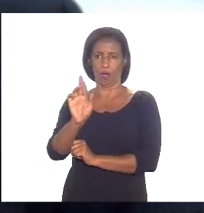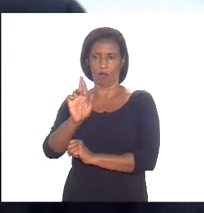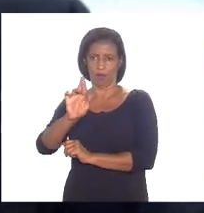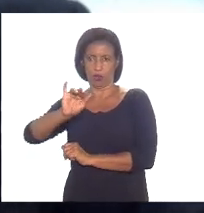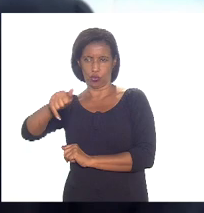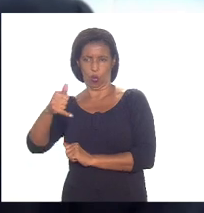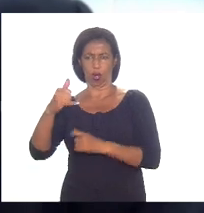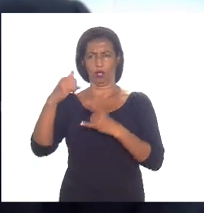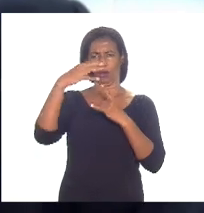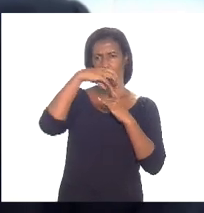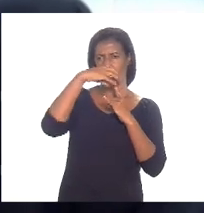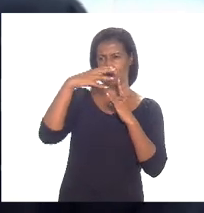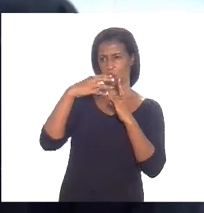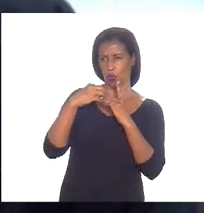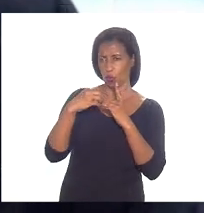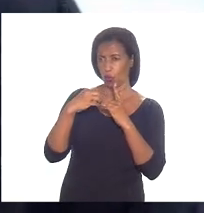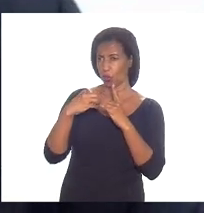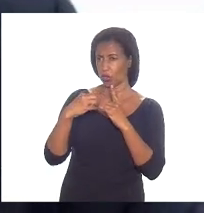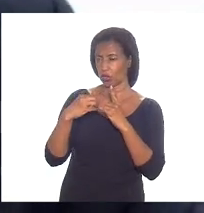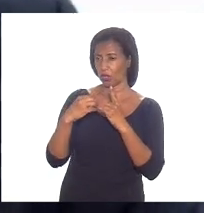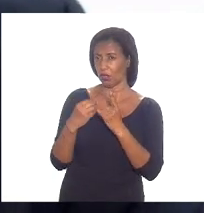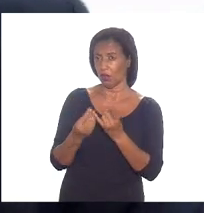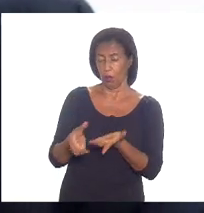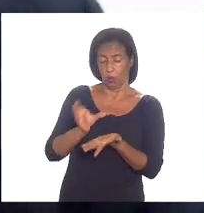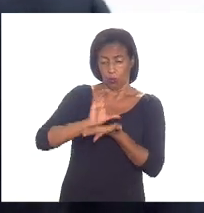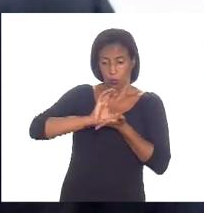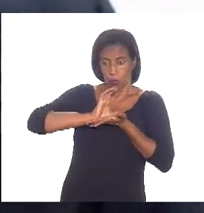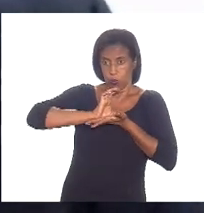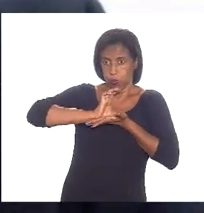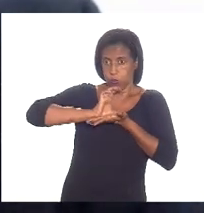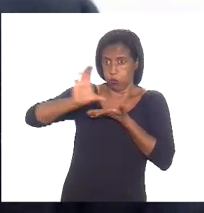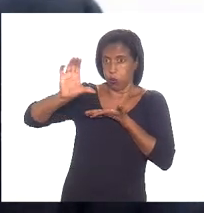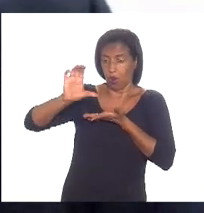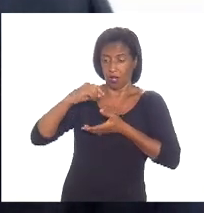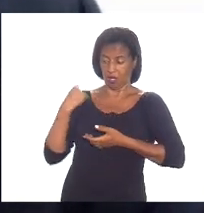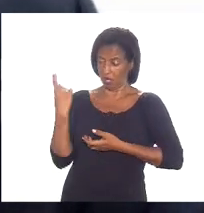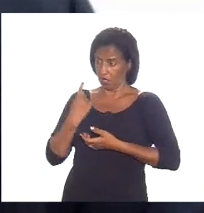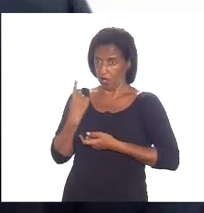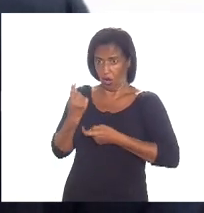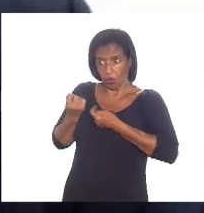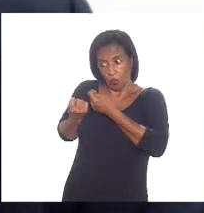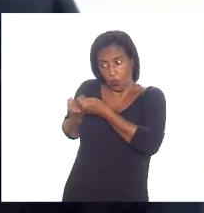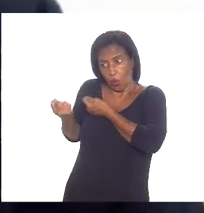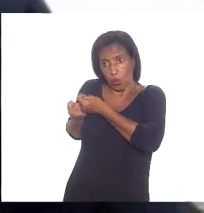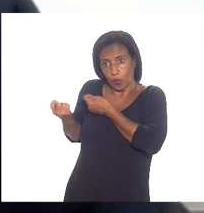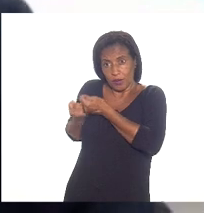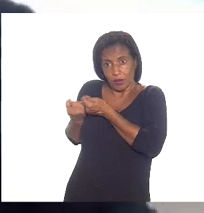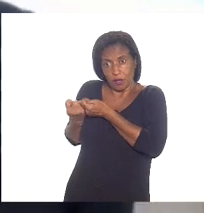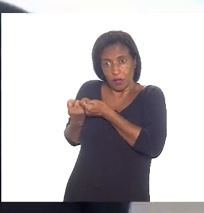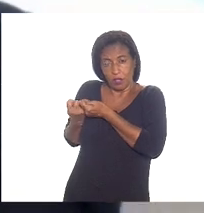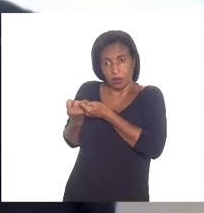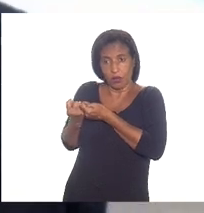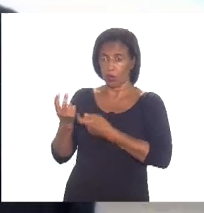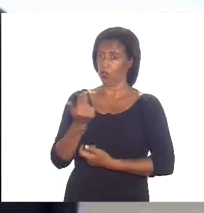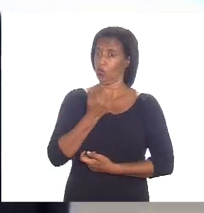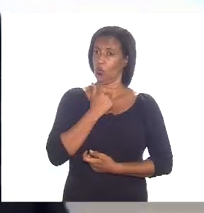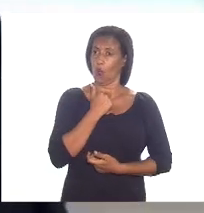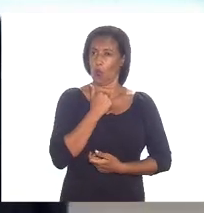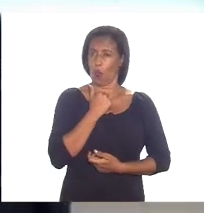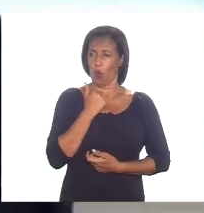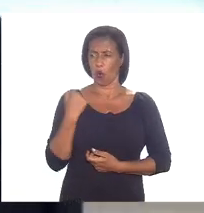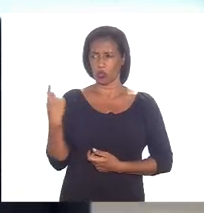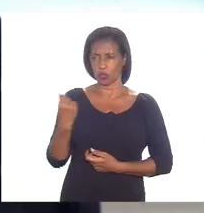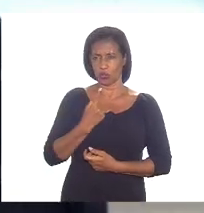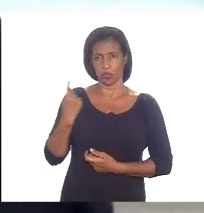Fiocruz, é uma verdadeira fortuna que nós estamos economizando e é o poder que está dando exemplo. Agora, o que a gente não pode fazer, e